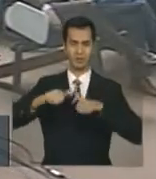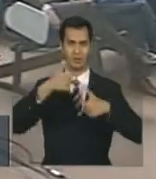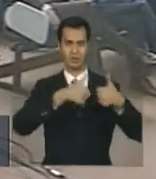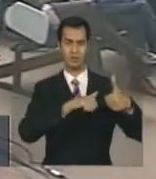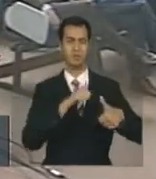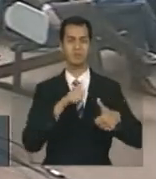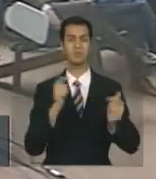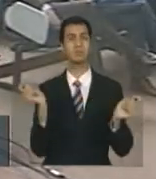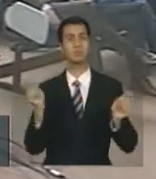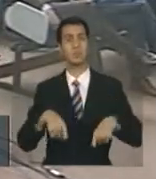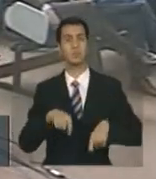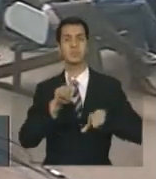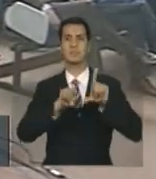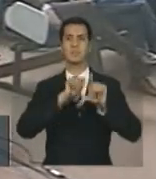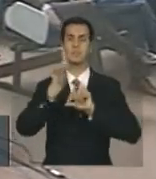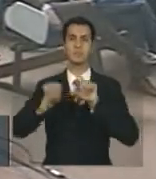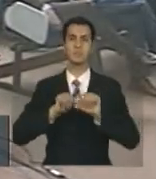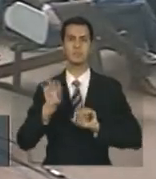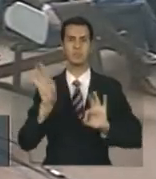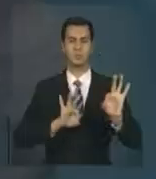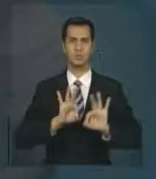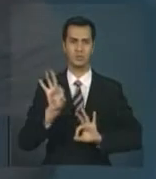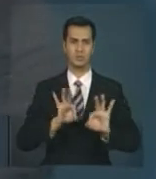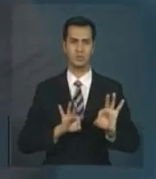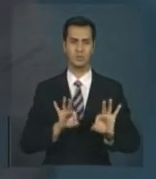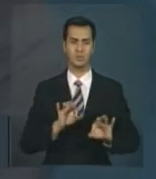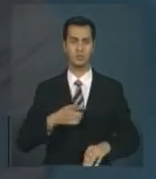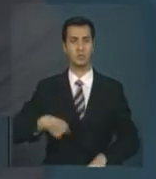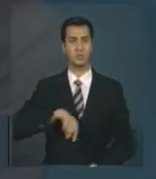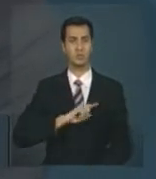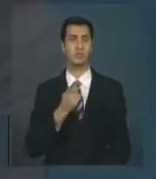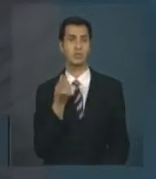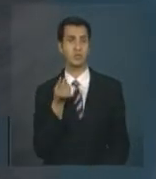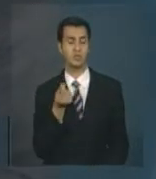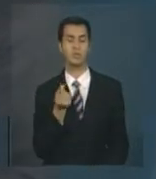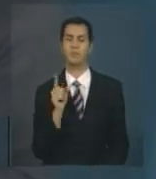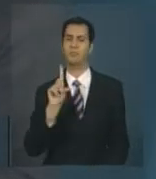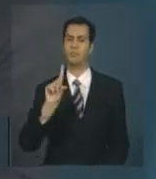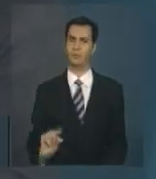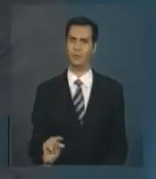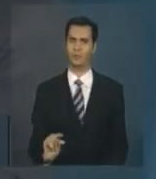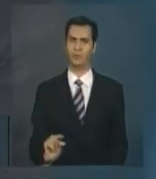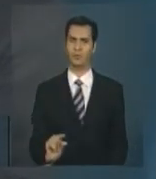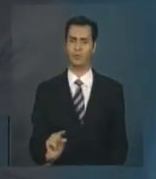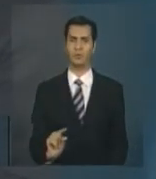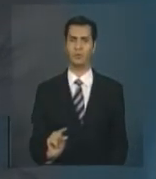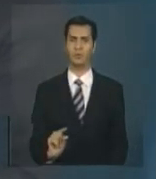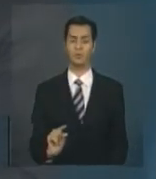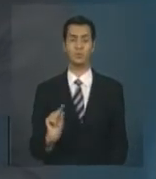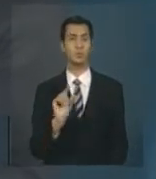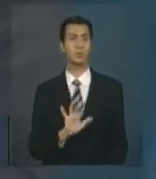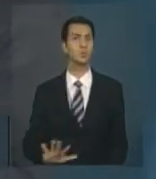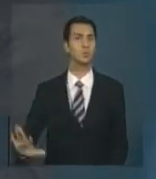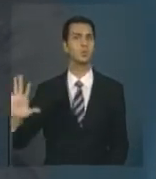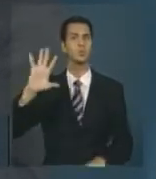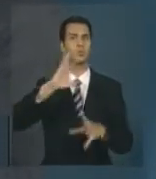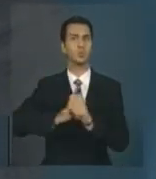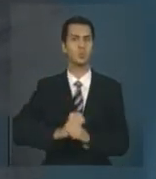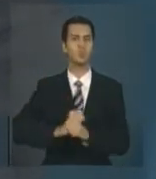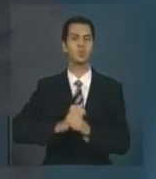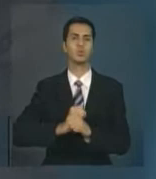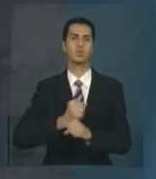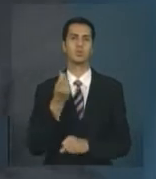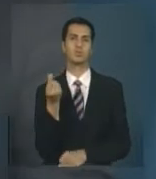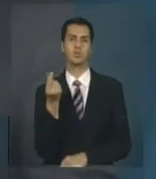selecionar os projetos. Nosso dinheiro é muito pequeno em relação ao total dos recursos que o governo federal